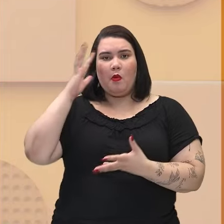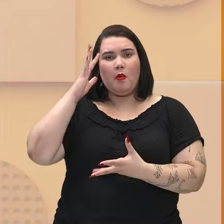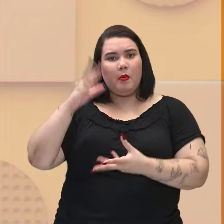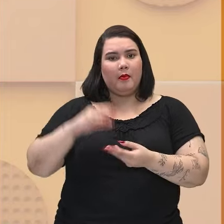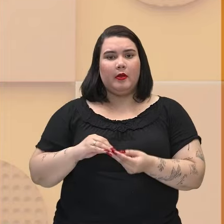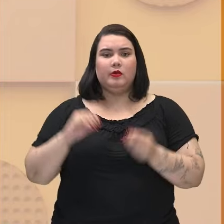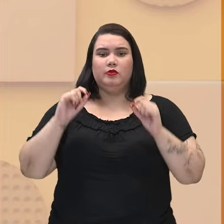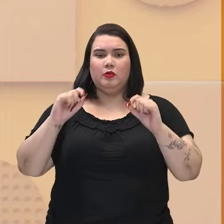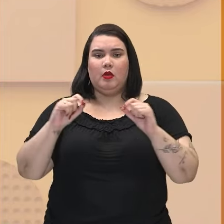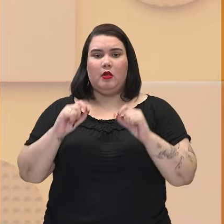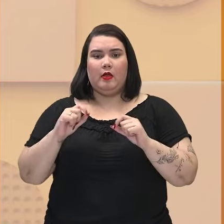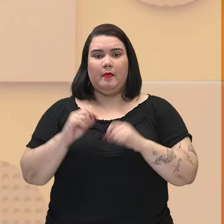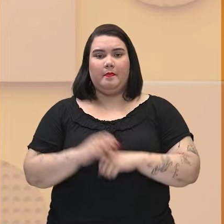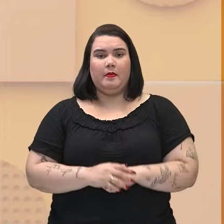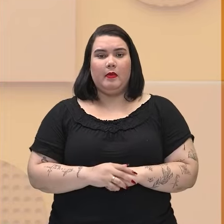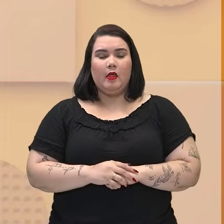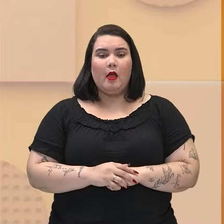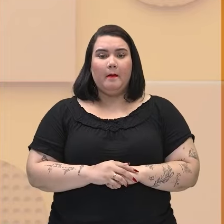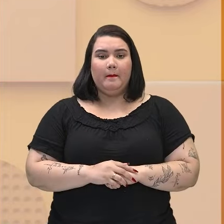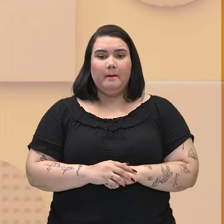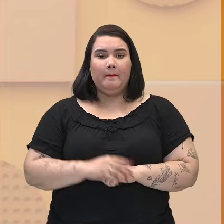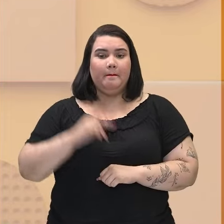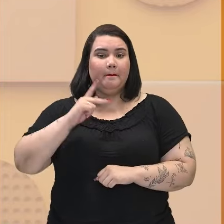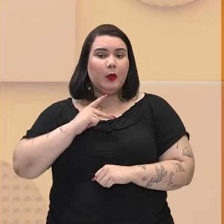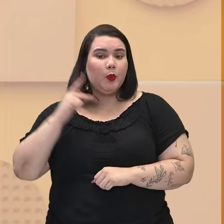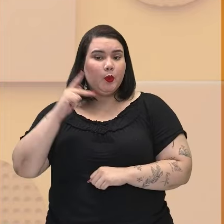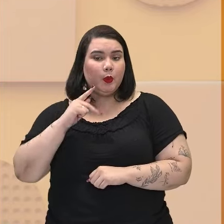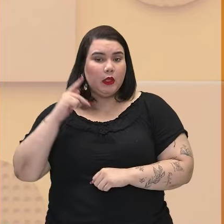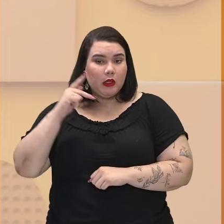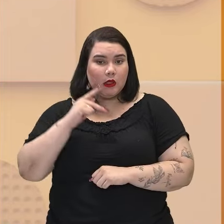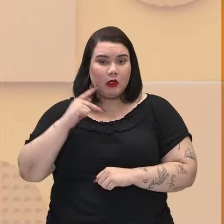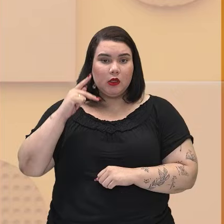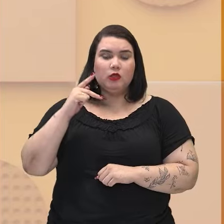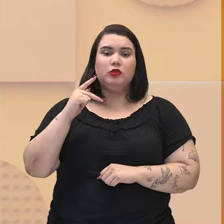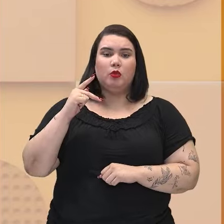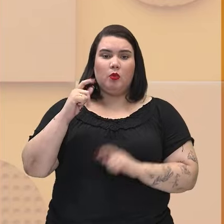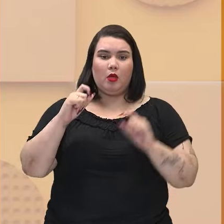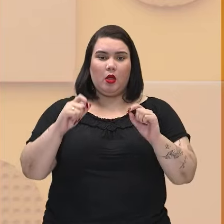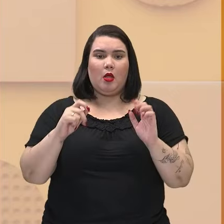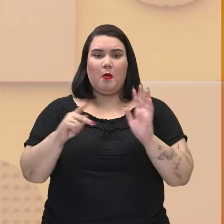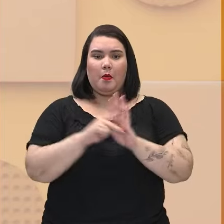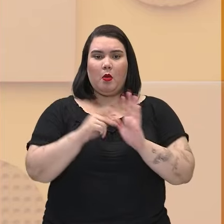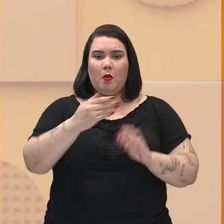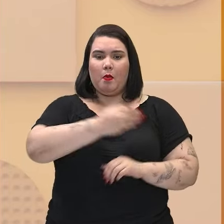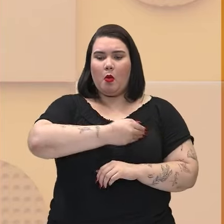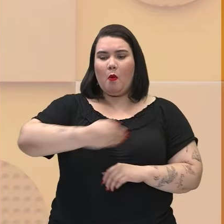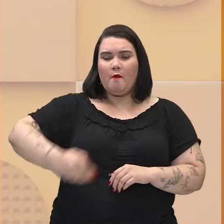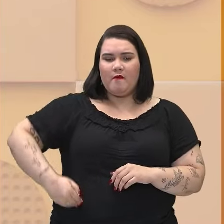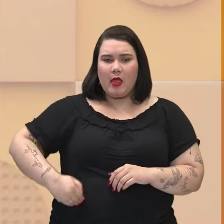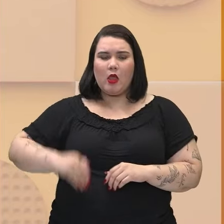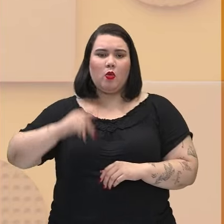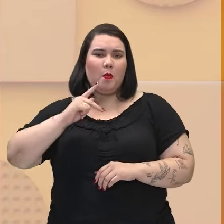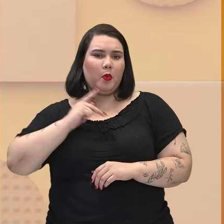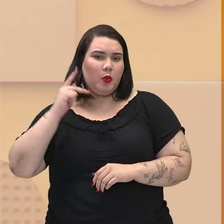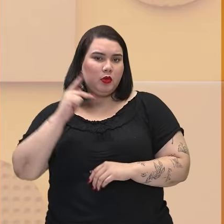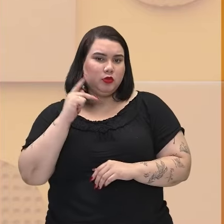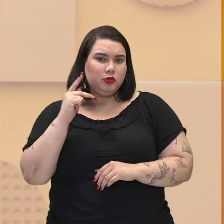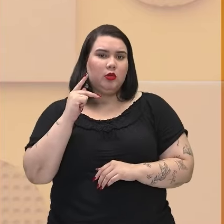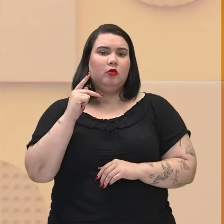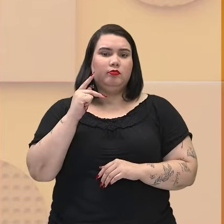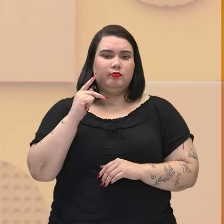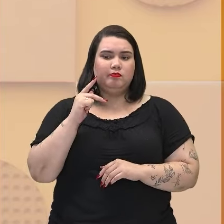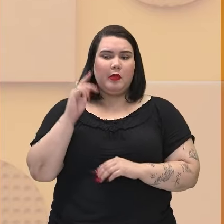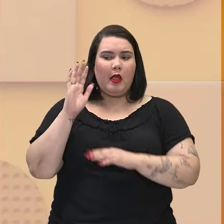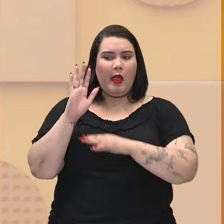não estavam, as políticas que eu falo assim no sentido de que de poder político, de governança, de influência, não estavam nas mãos ali